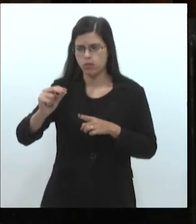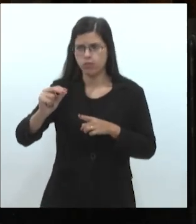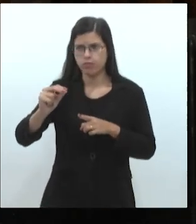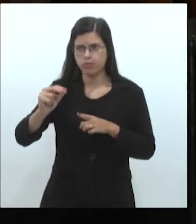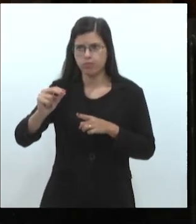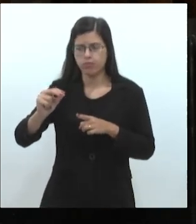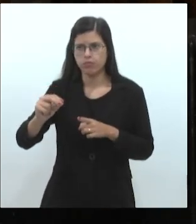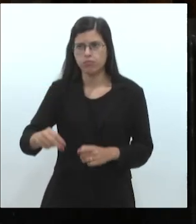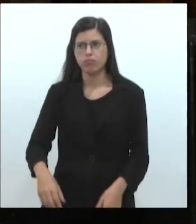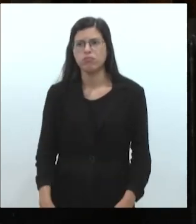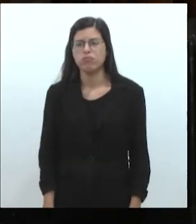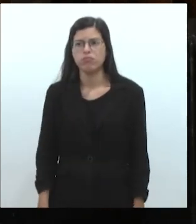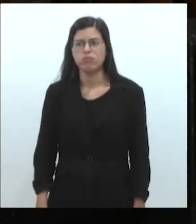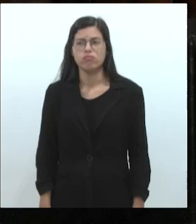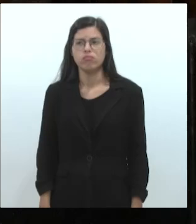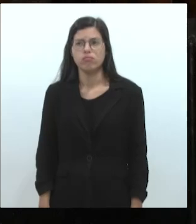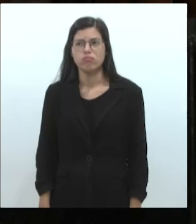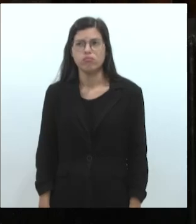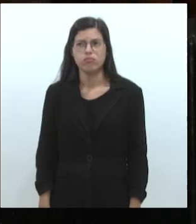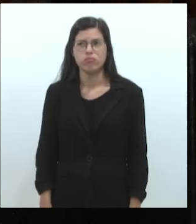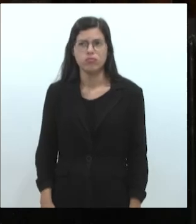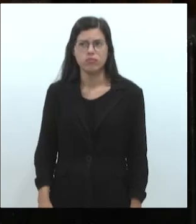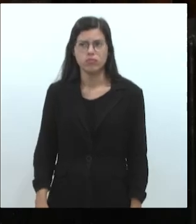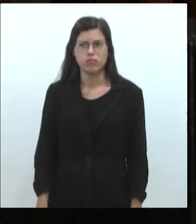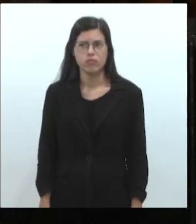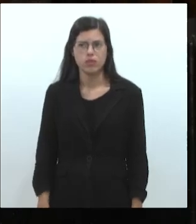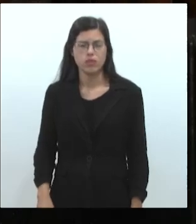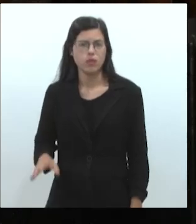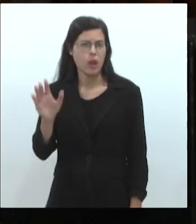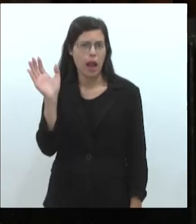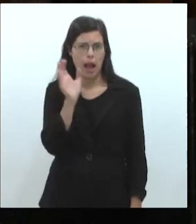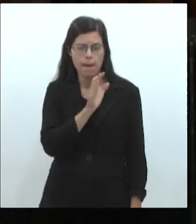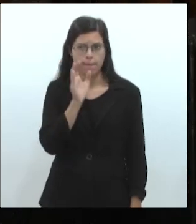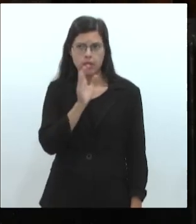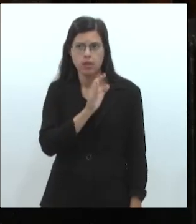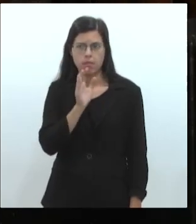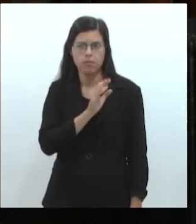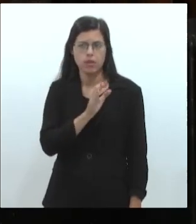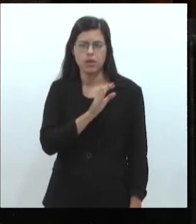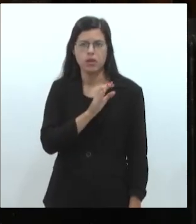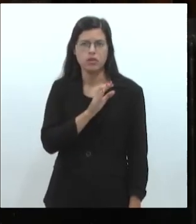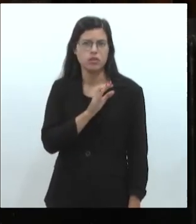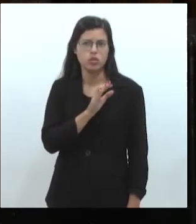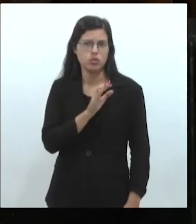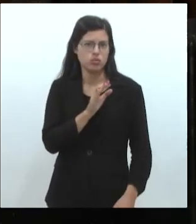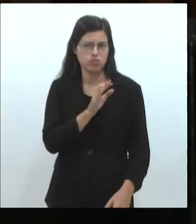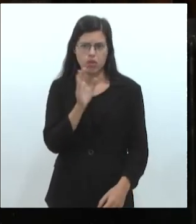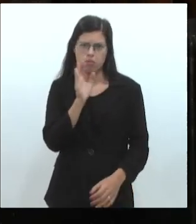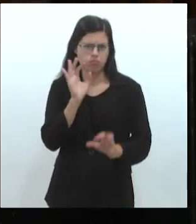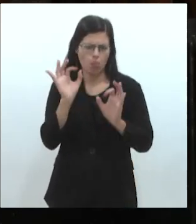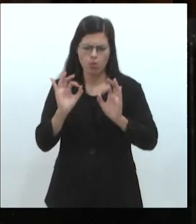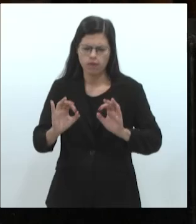e subitamente, foi súbito, ninguém fez absolutamente nada para que isso acontecesse.